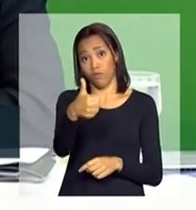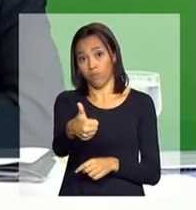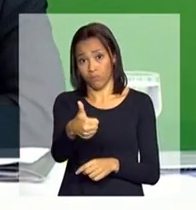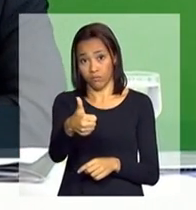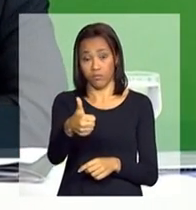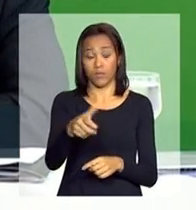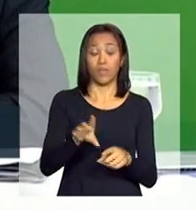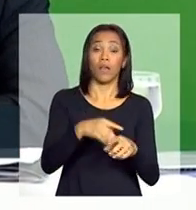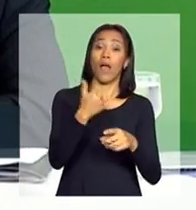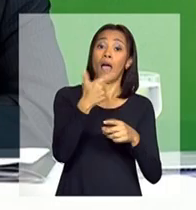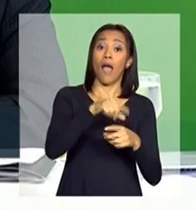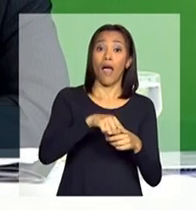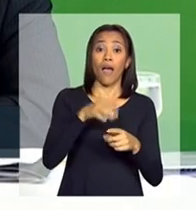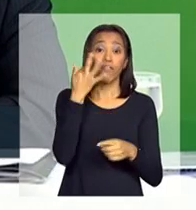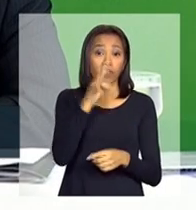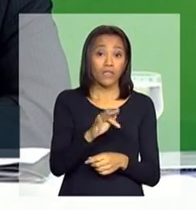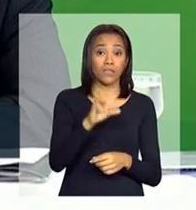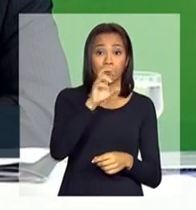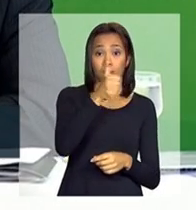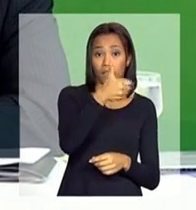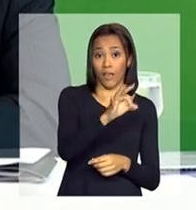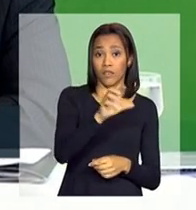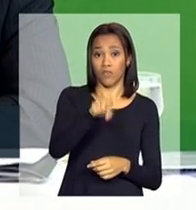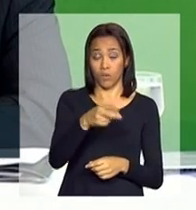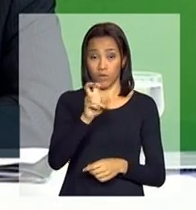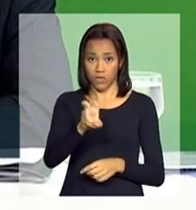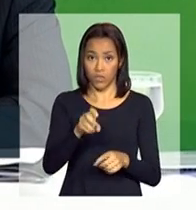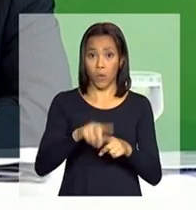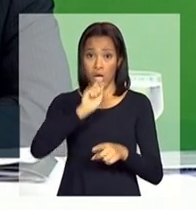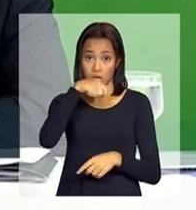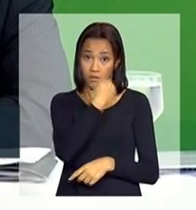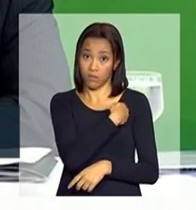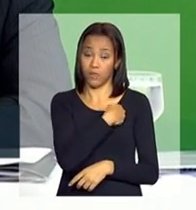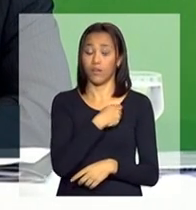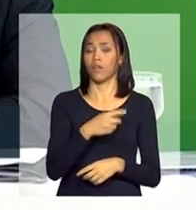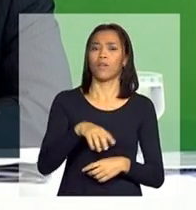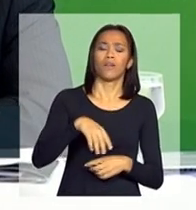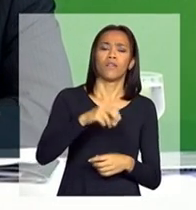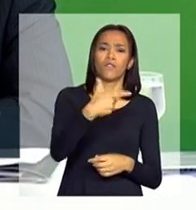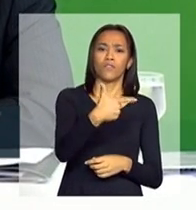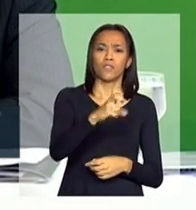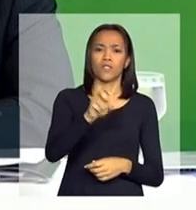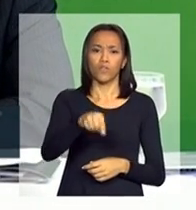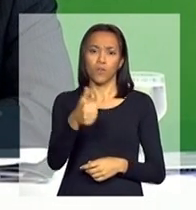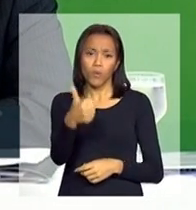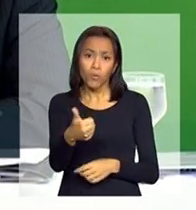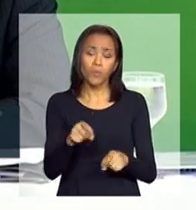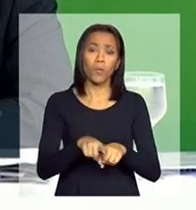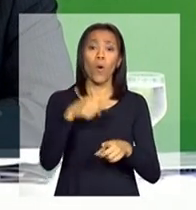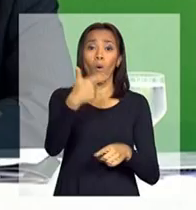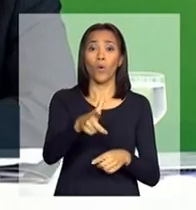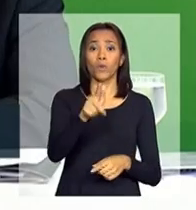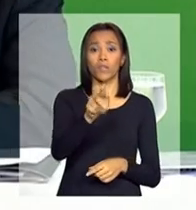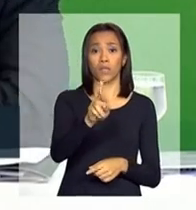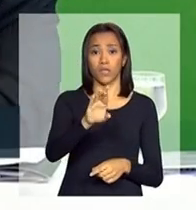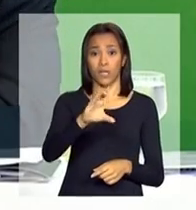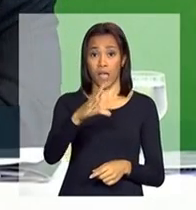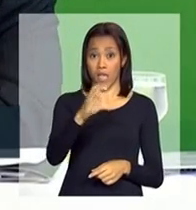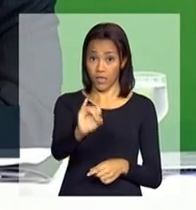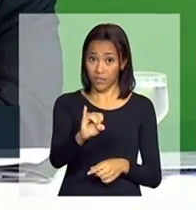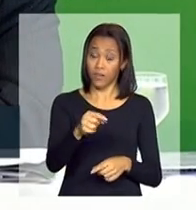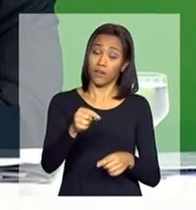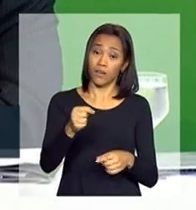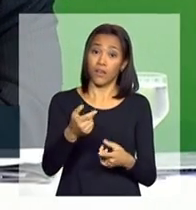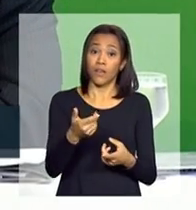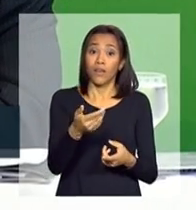a França em 10,5 a Alem Espanha 25,1 Grécia 25,4 e o Brasil tem uma